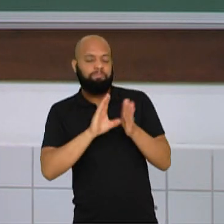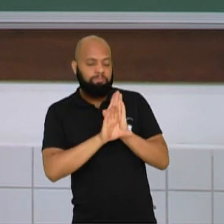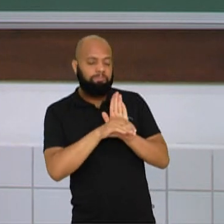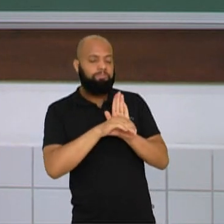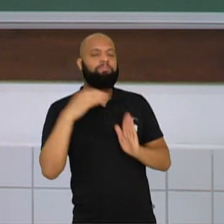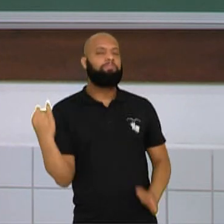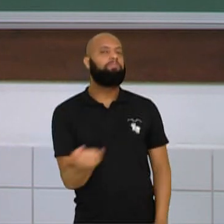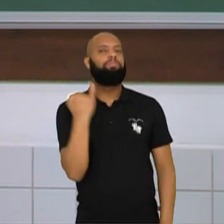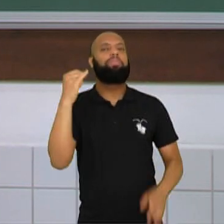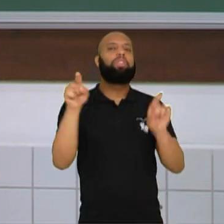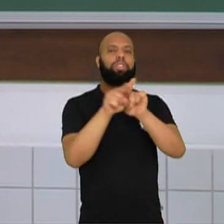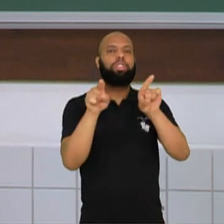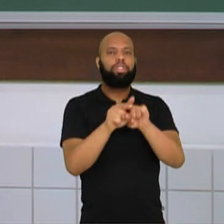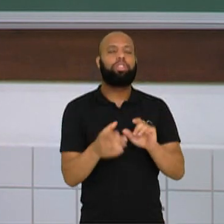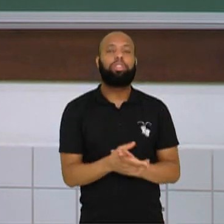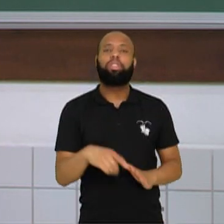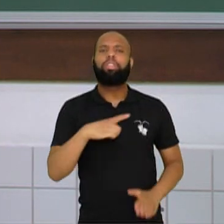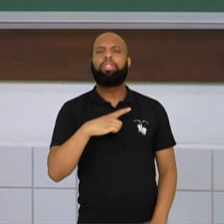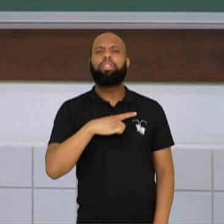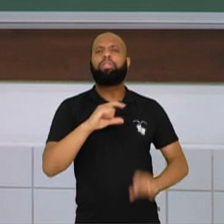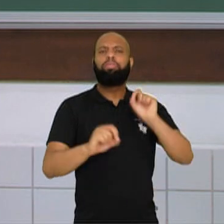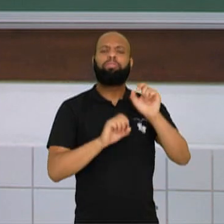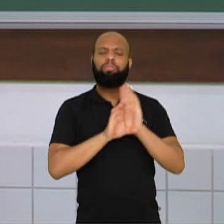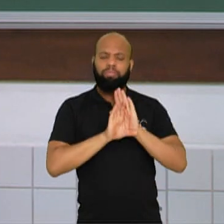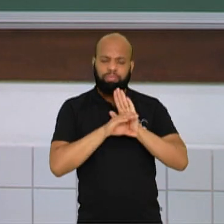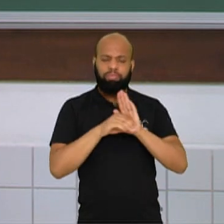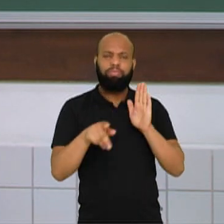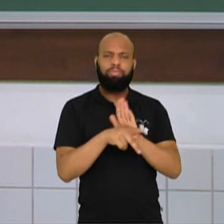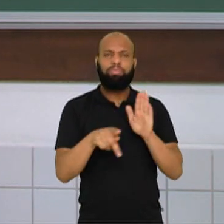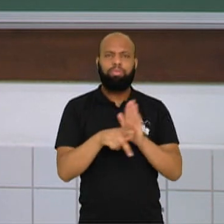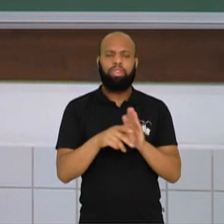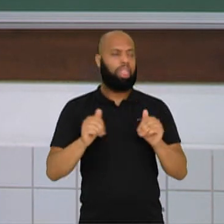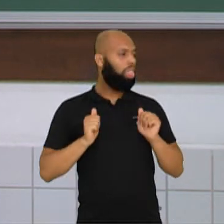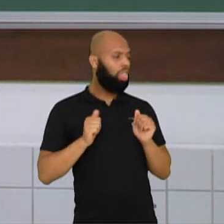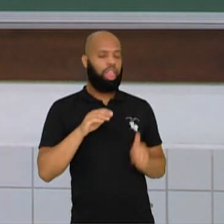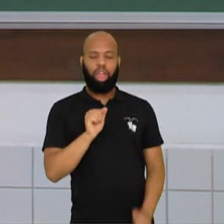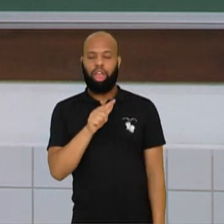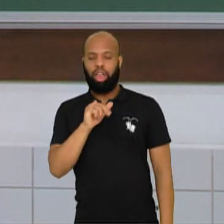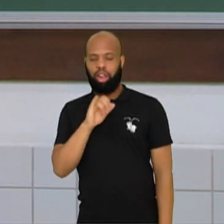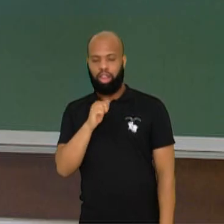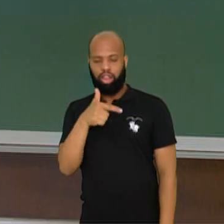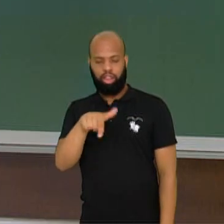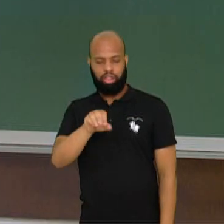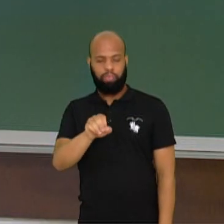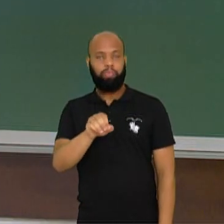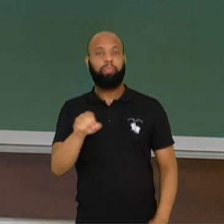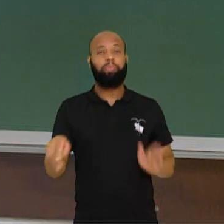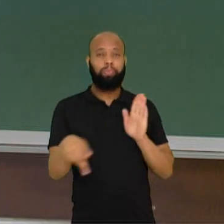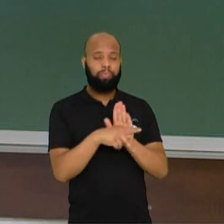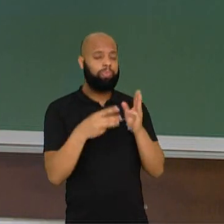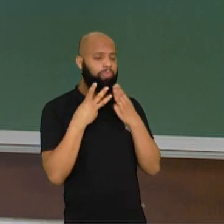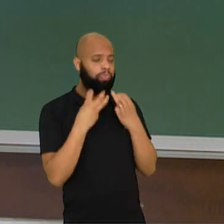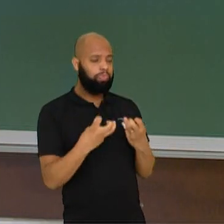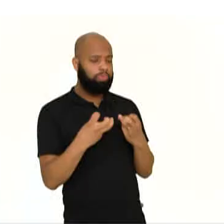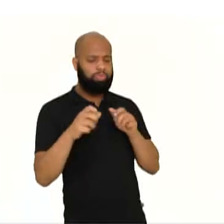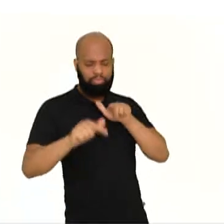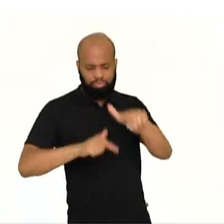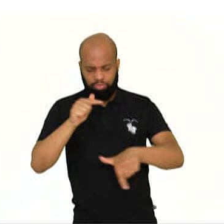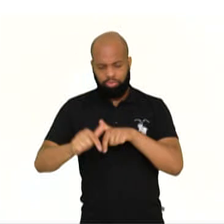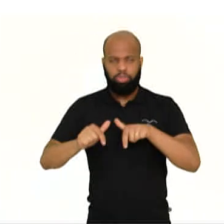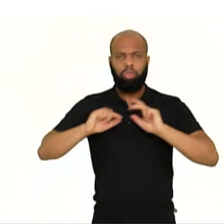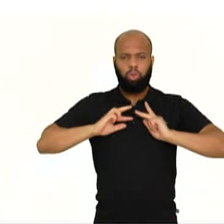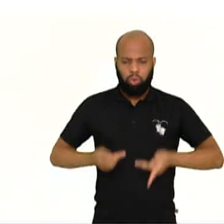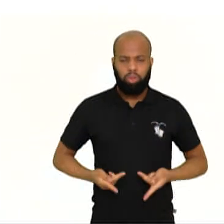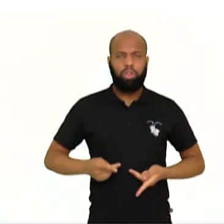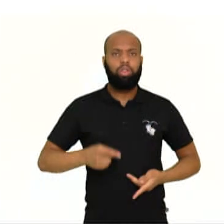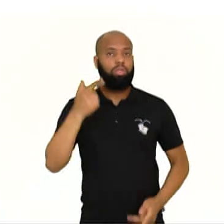conceitos importantes. Dentre eles, o conceito de alienação. Para Marx, é pelo trabalho que o ser humano